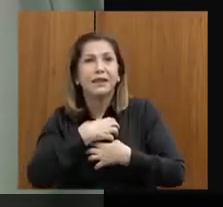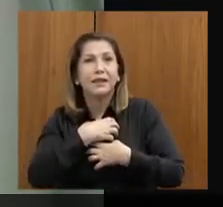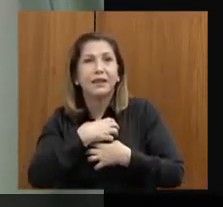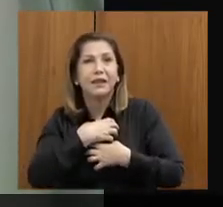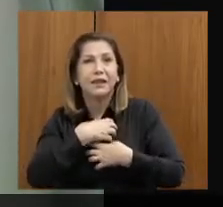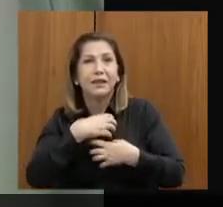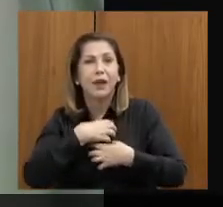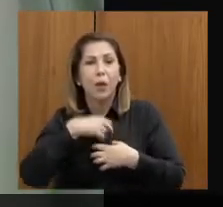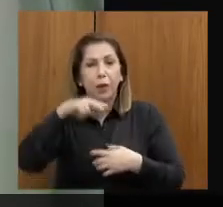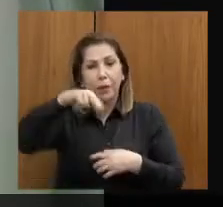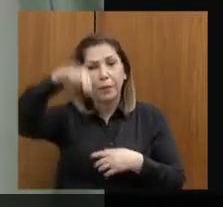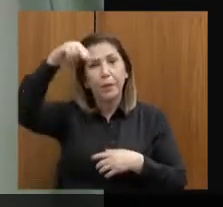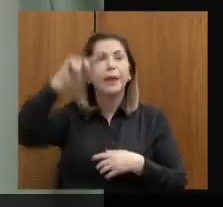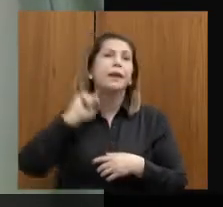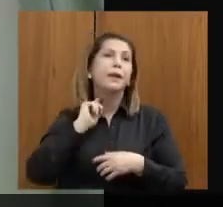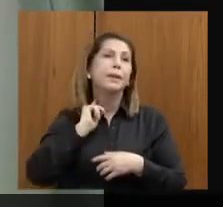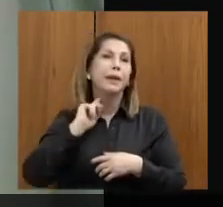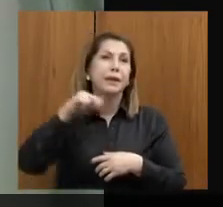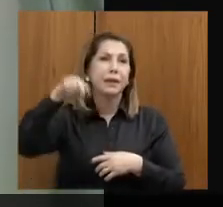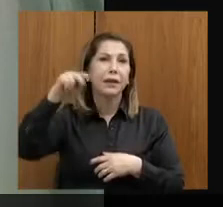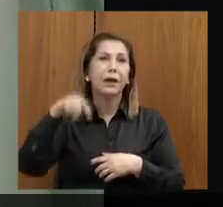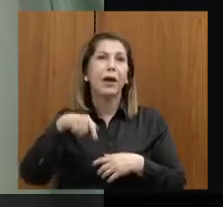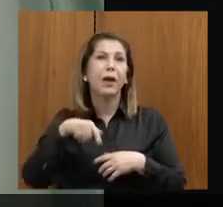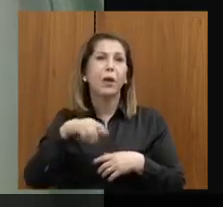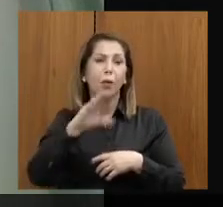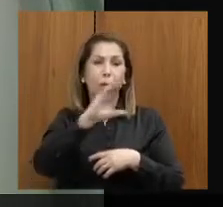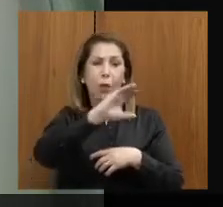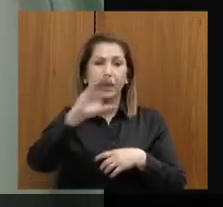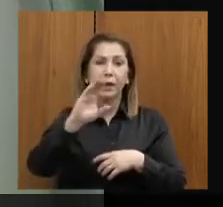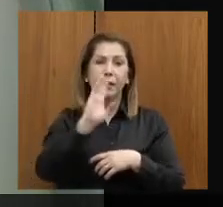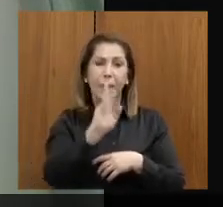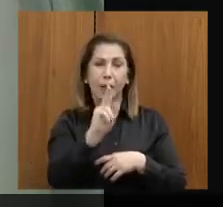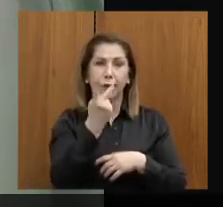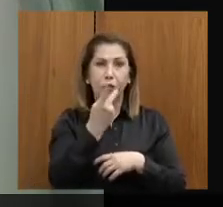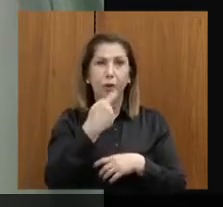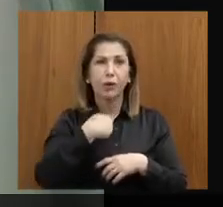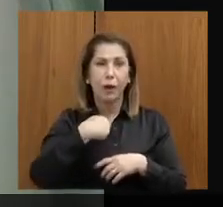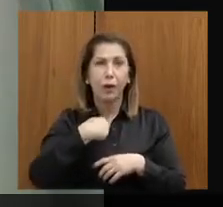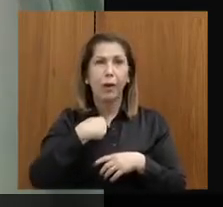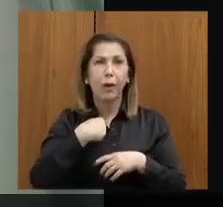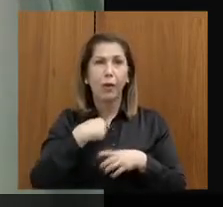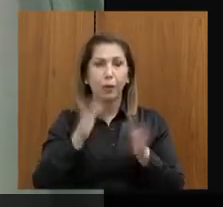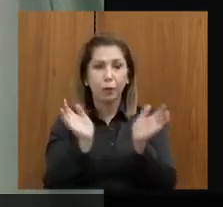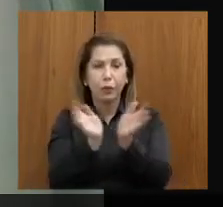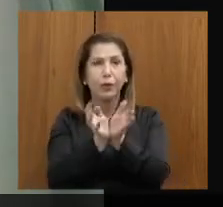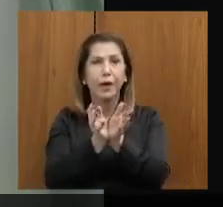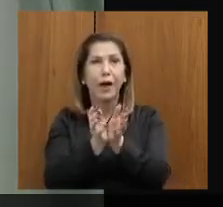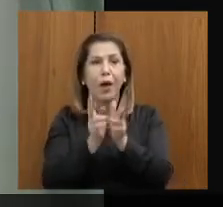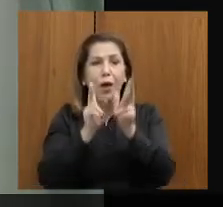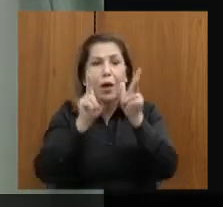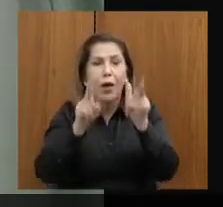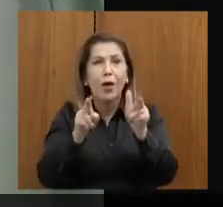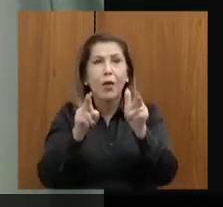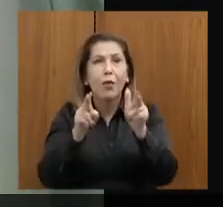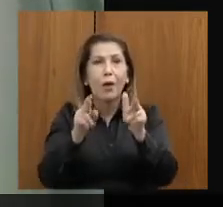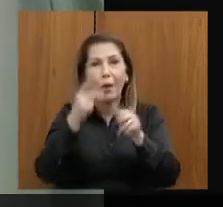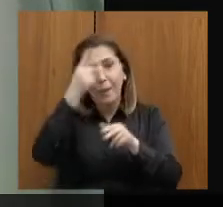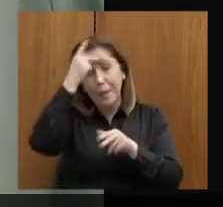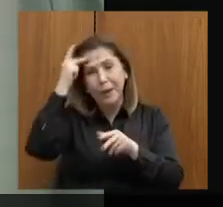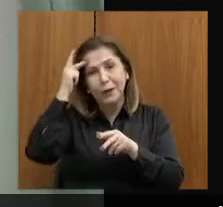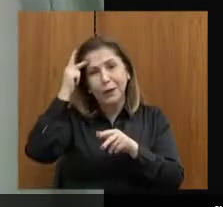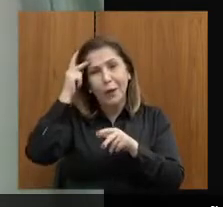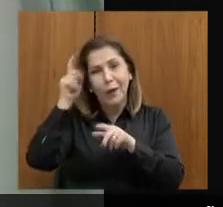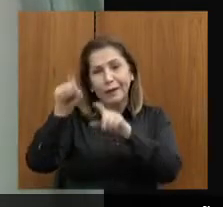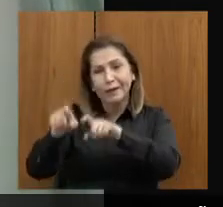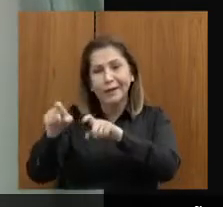trabalhando rodinhas também e coordena assim bem Belo Horizonte então eu quis dizer que eu sou sertanejo que diva aqui com Sete Povos